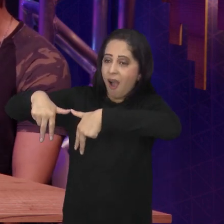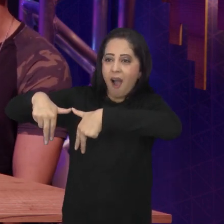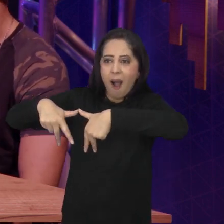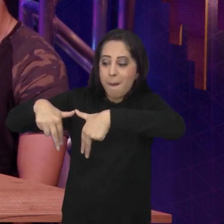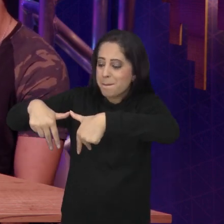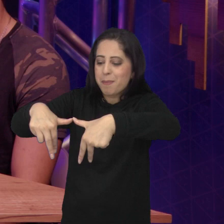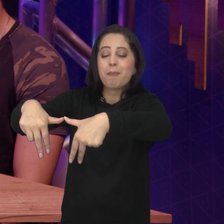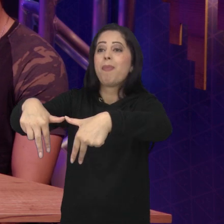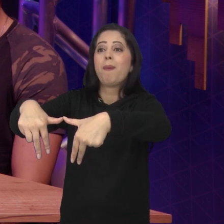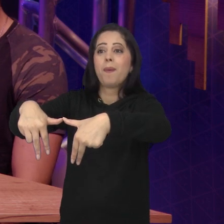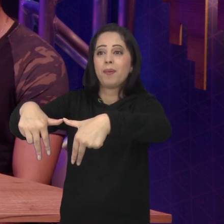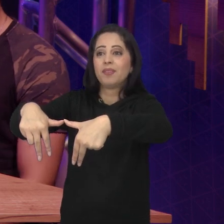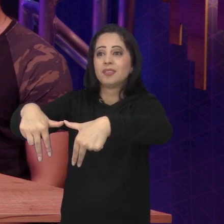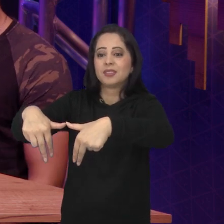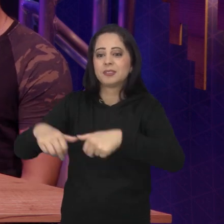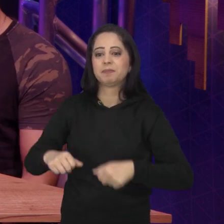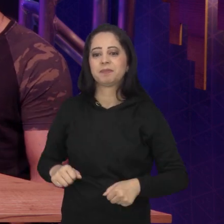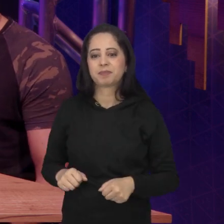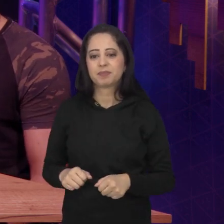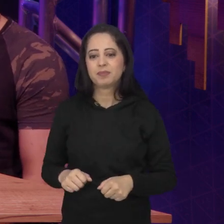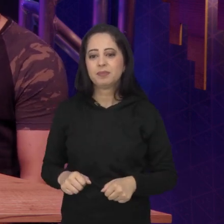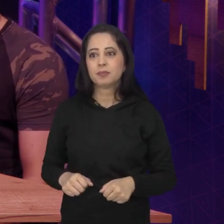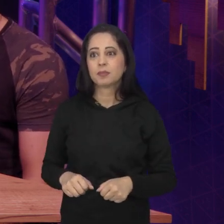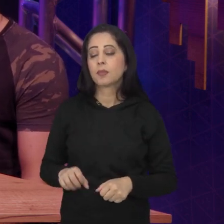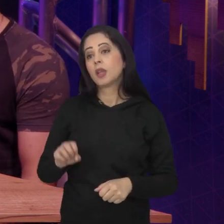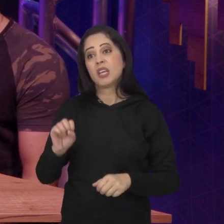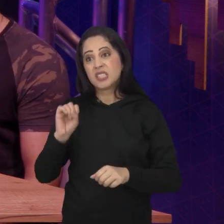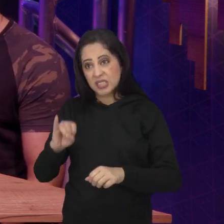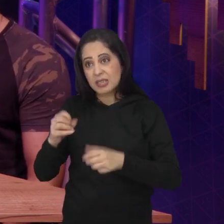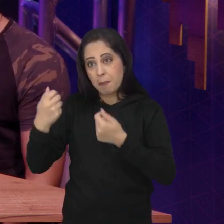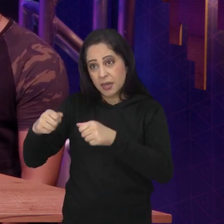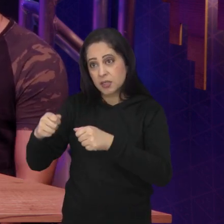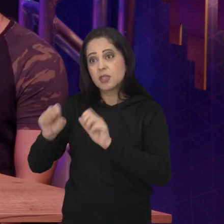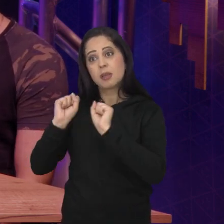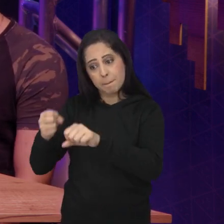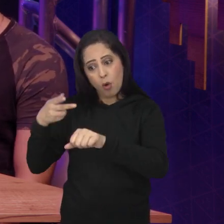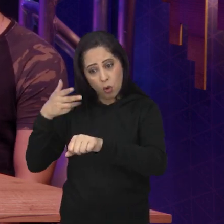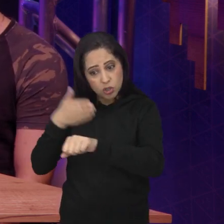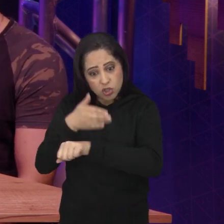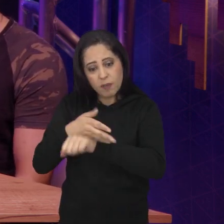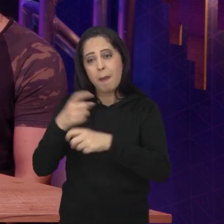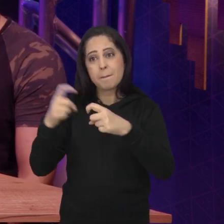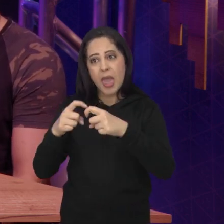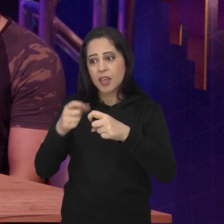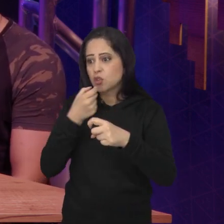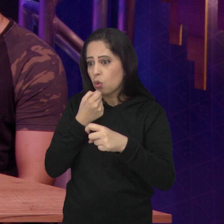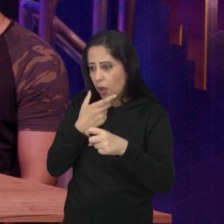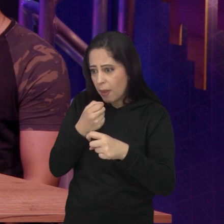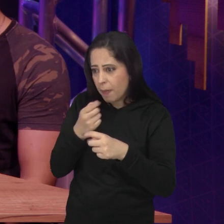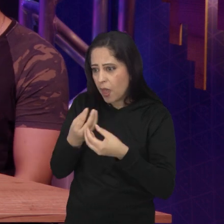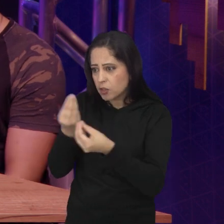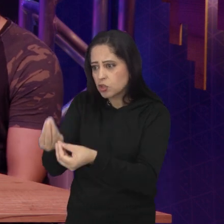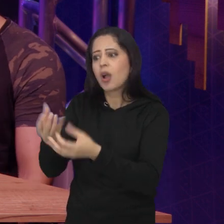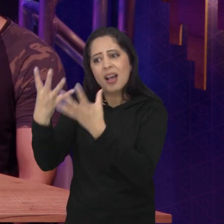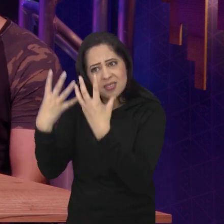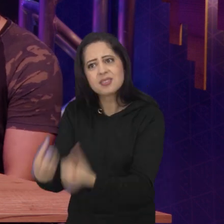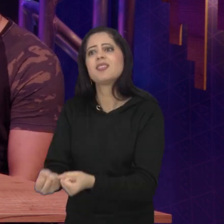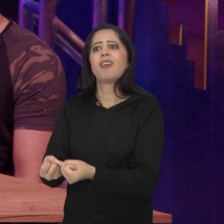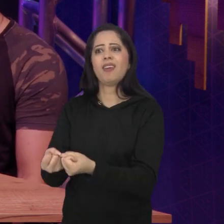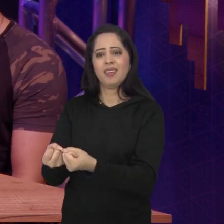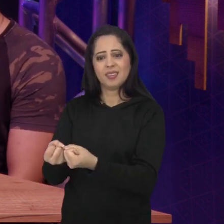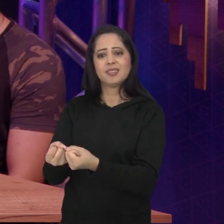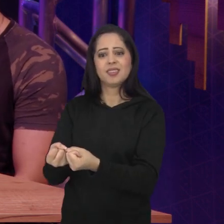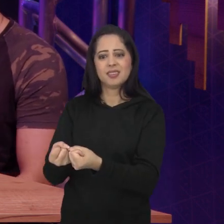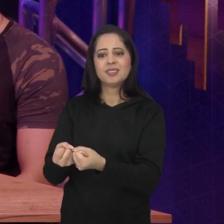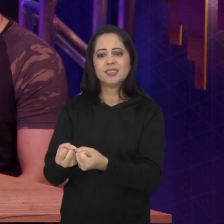e seja ajuda também. Se for preciso, um médico, né, passar remédio, não